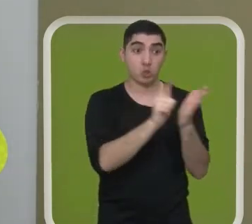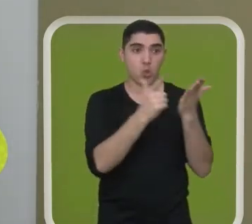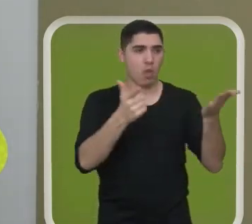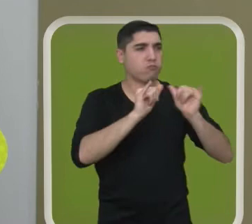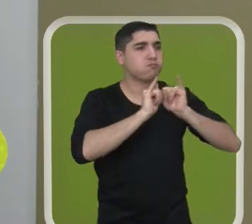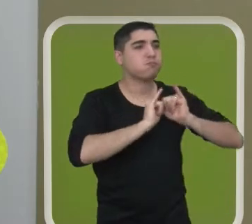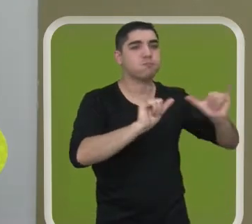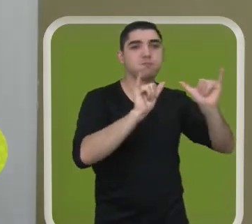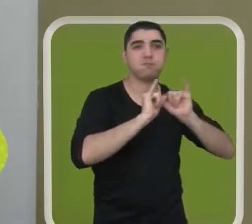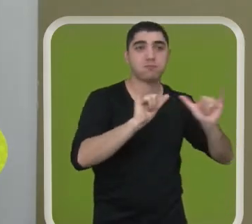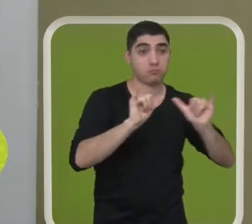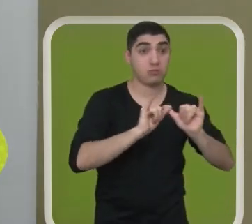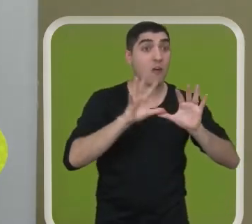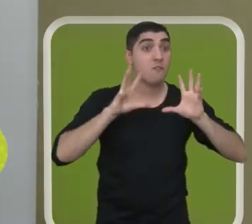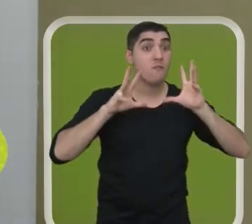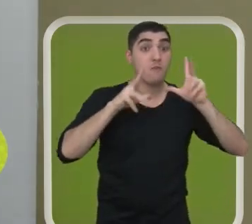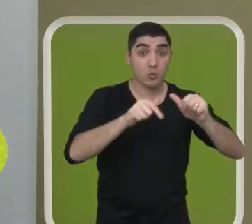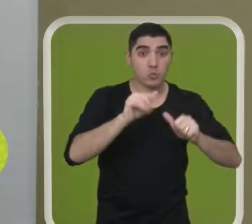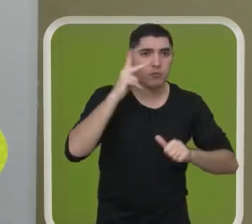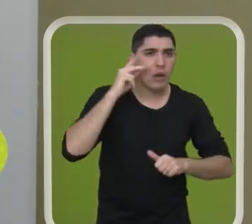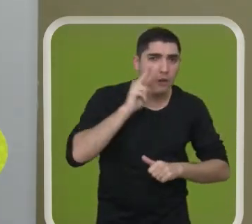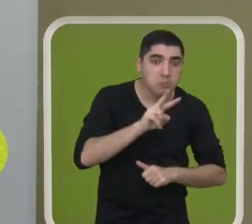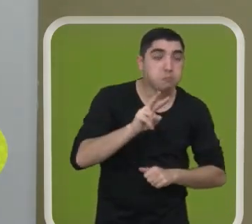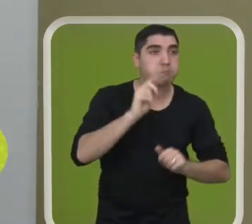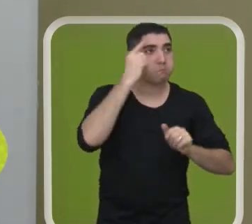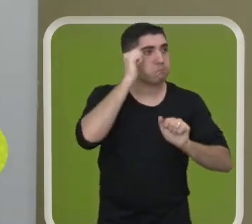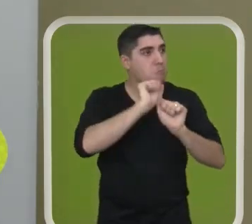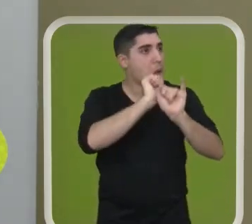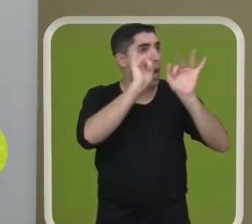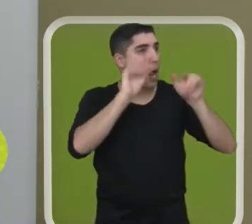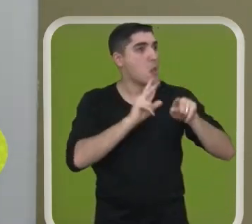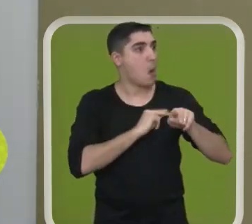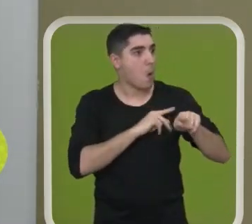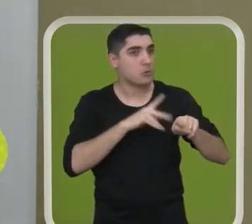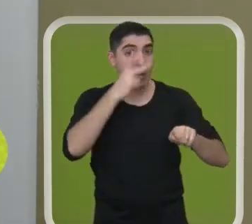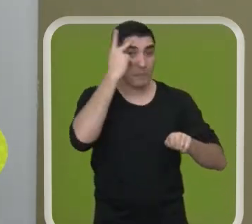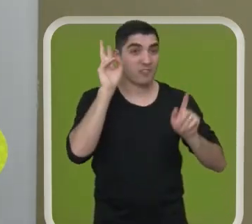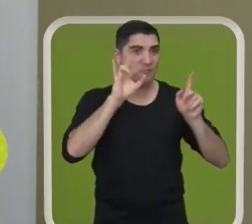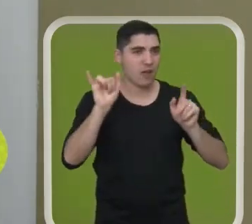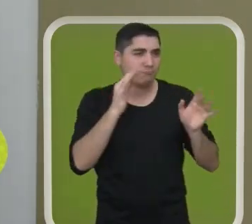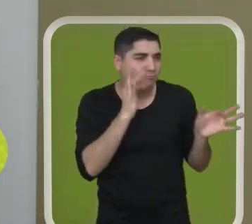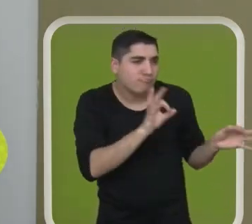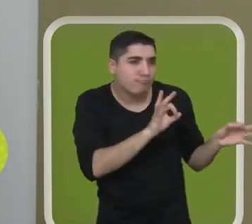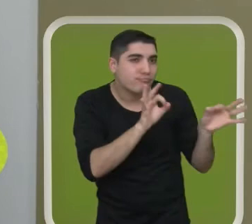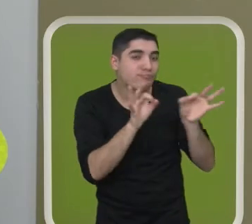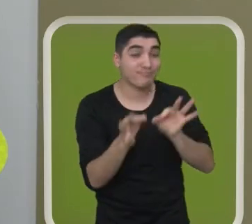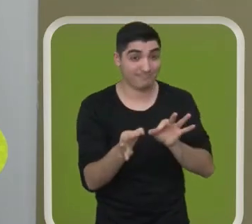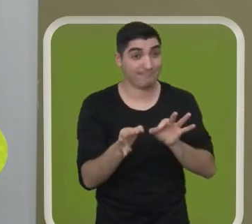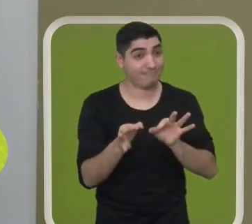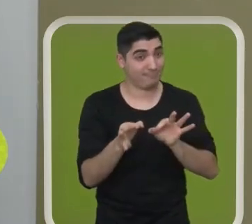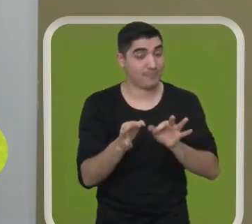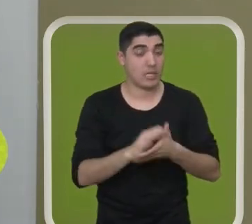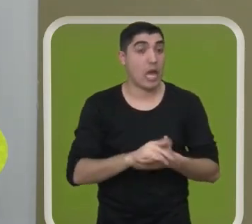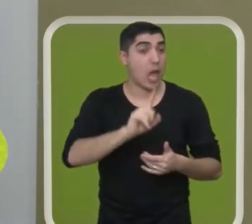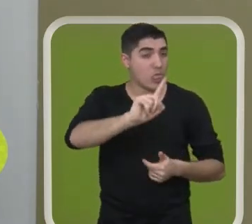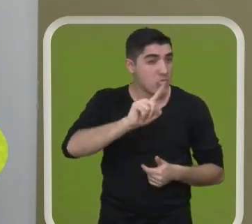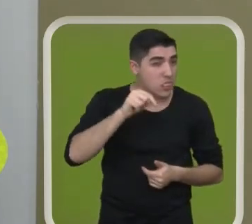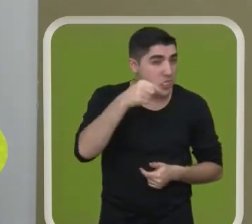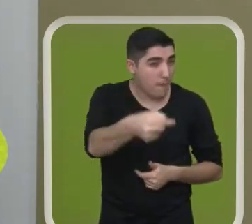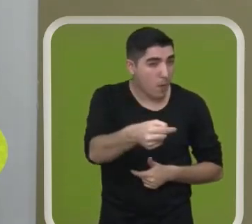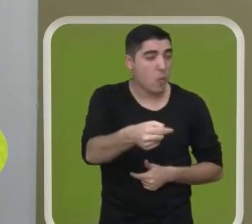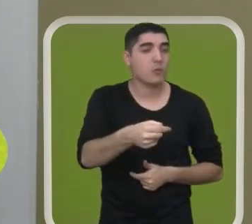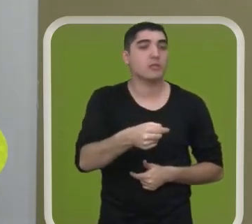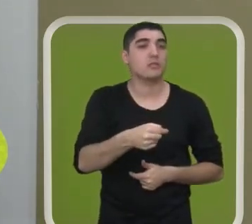Então isso vai ficar muito claro e muito objetivo para que as pessoas acompanhem. Depois disso, tudo faz parte de